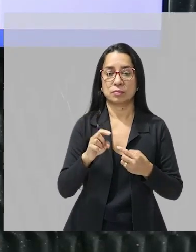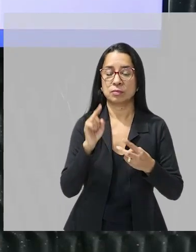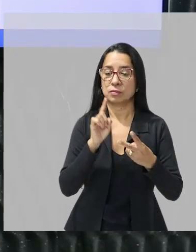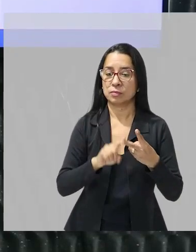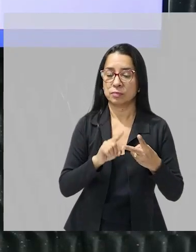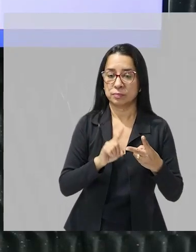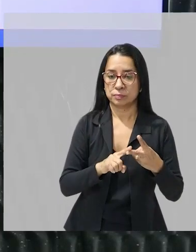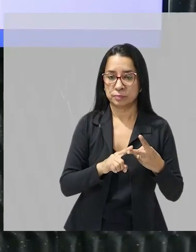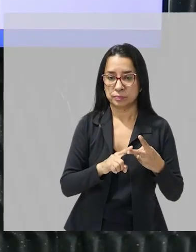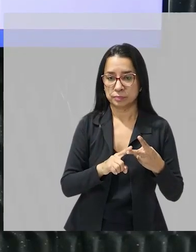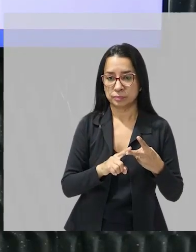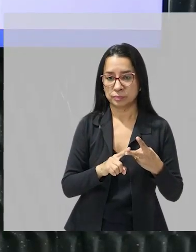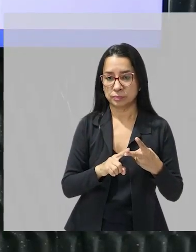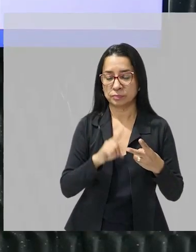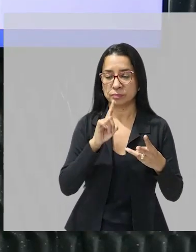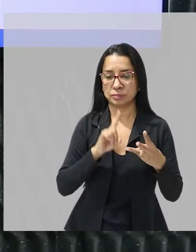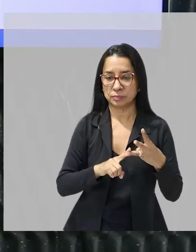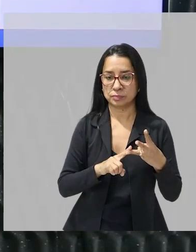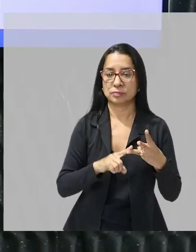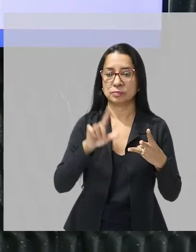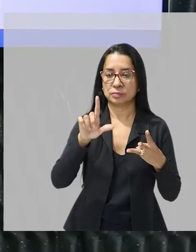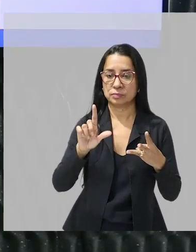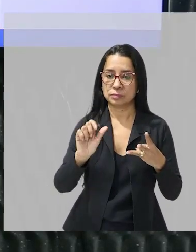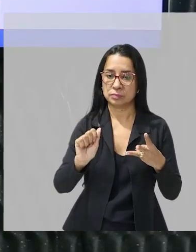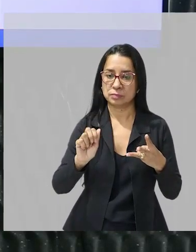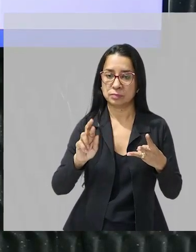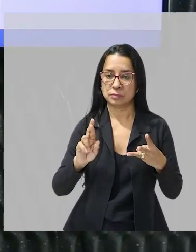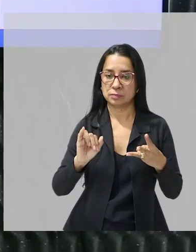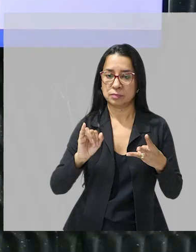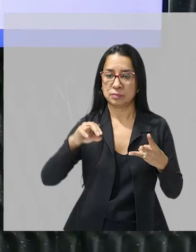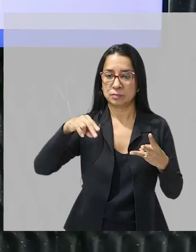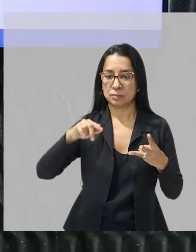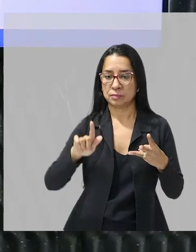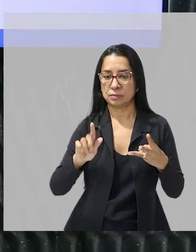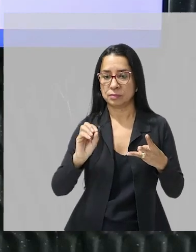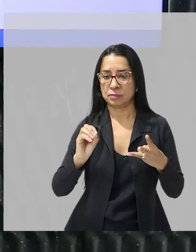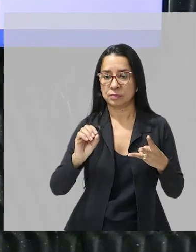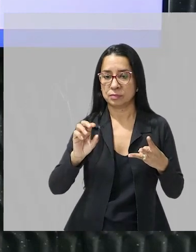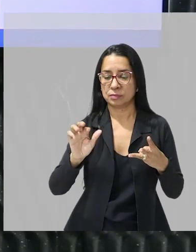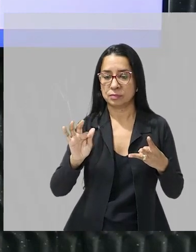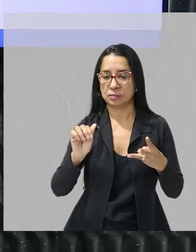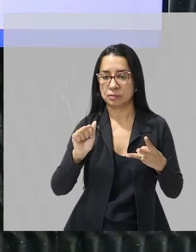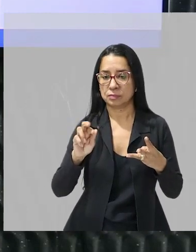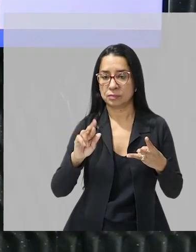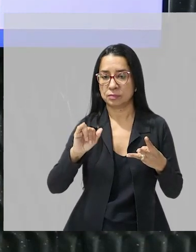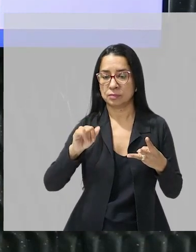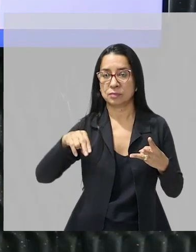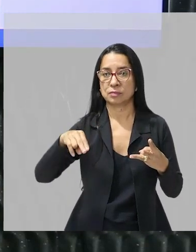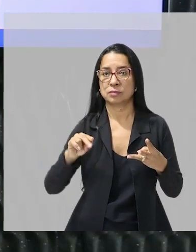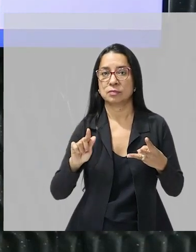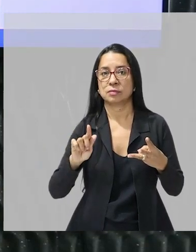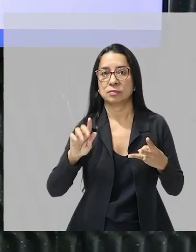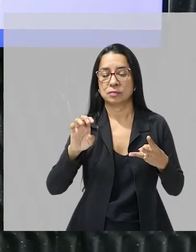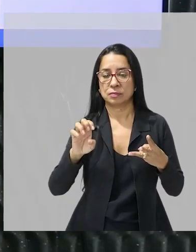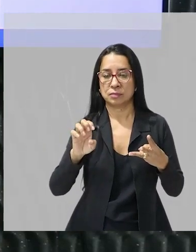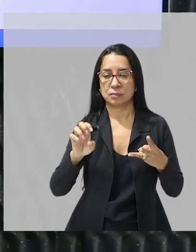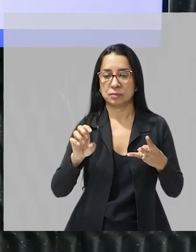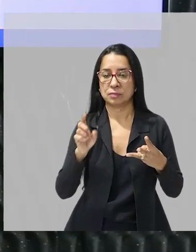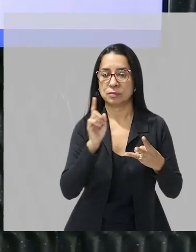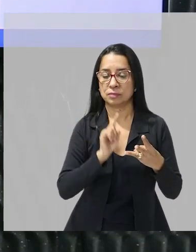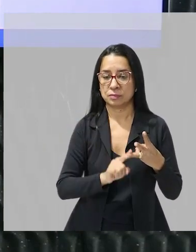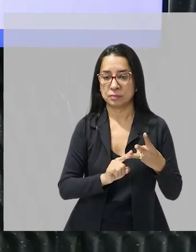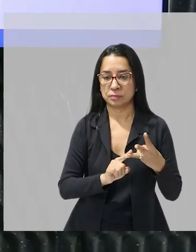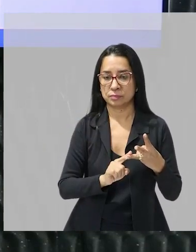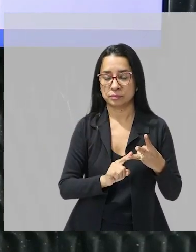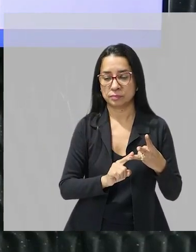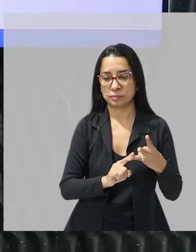nós chamamos de orofaringe, essa partezinha que está destacada em verde. E aqui nós temos a região da faringe localizada